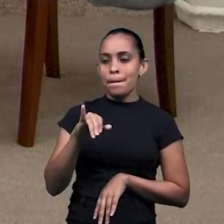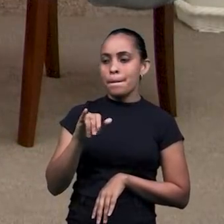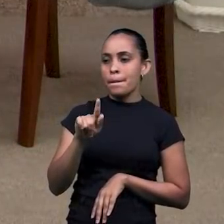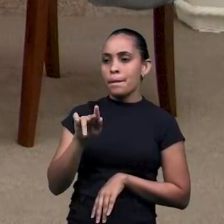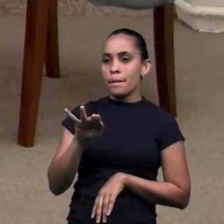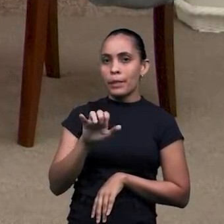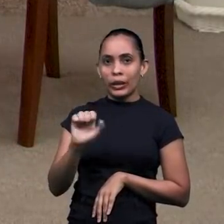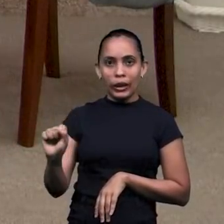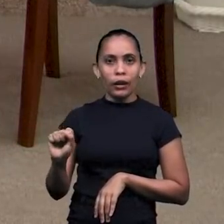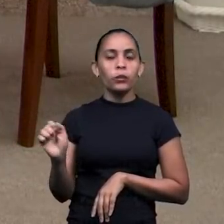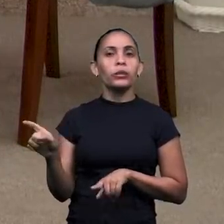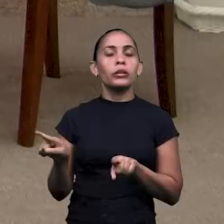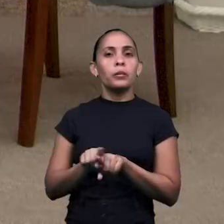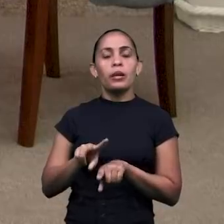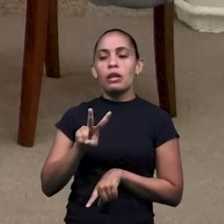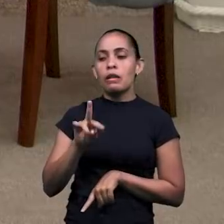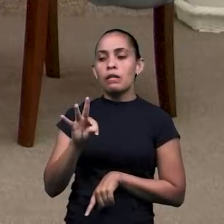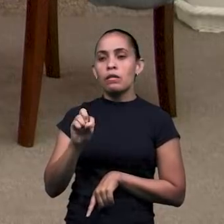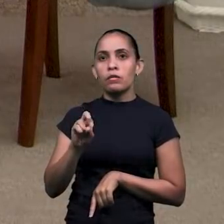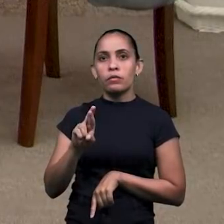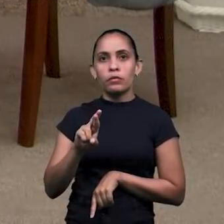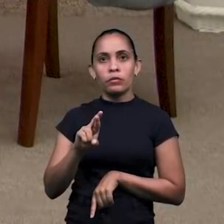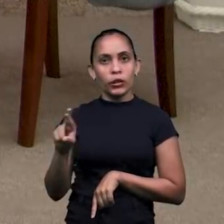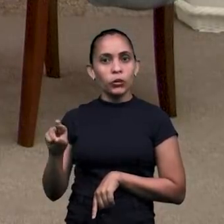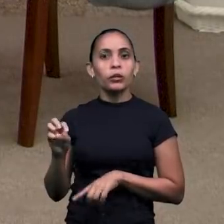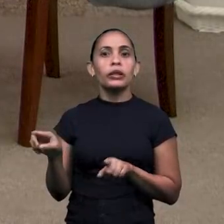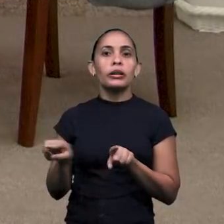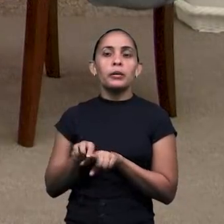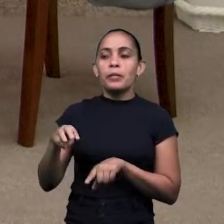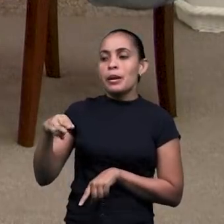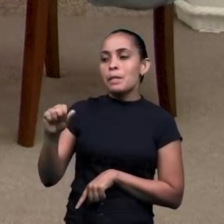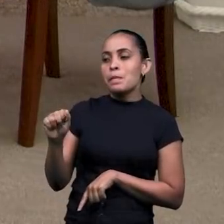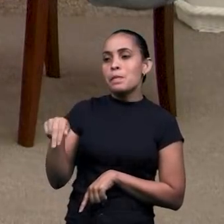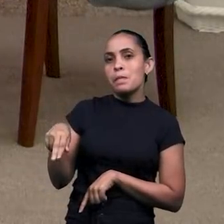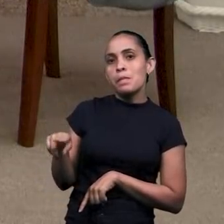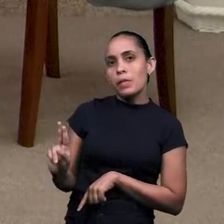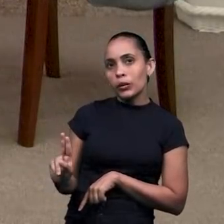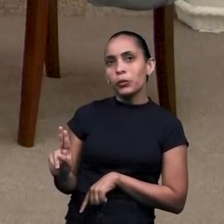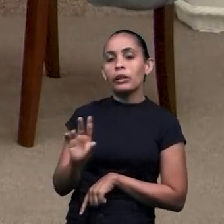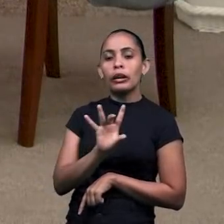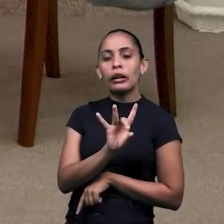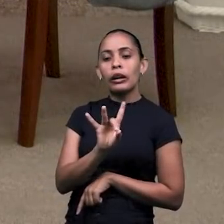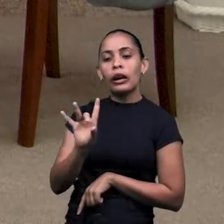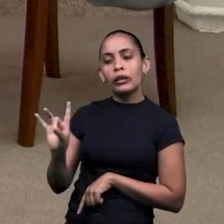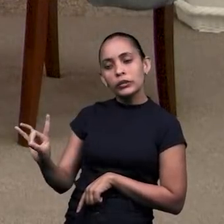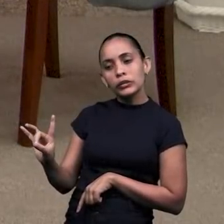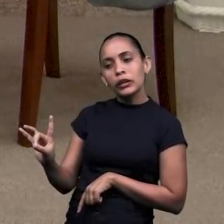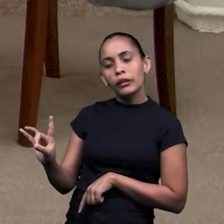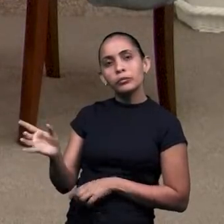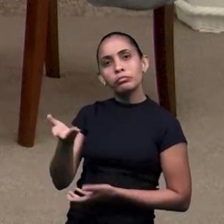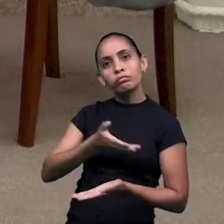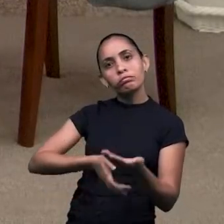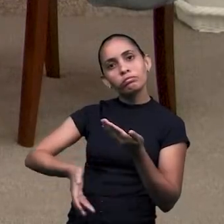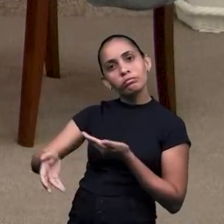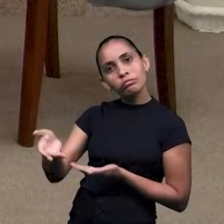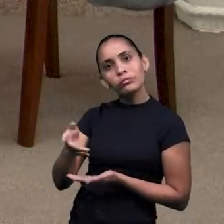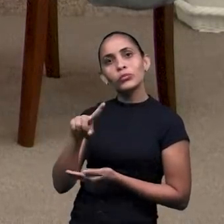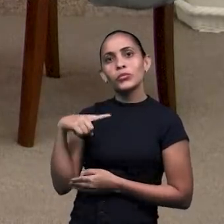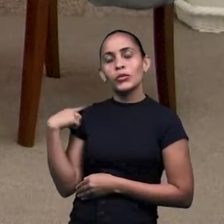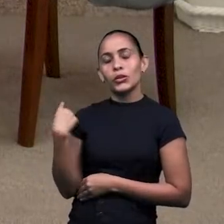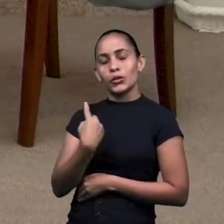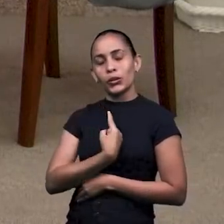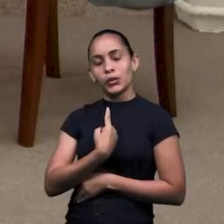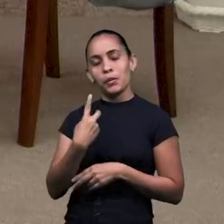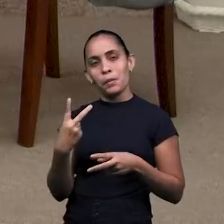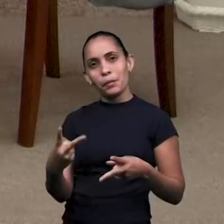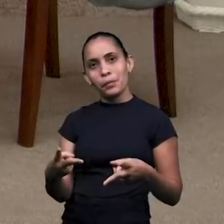Miguel, Vitor e Manu. São 3, na verdade, né? Como os irmãos puderam ver. Mas a cada uma dessas participações,